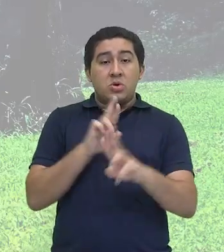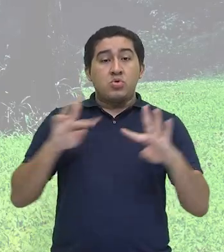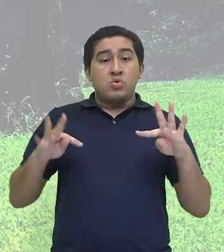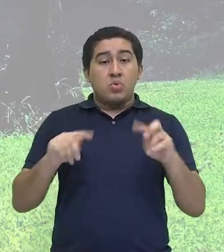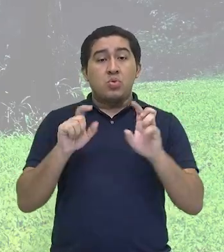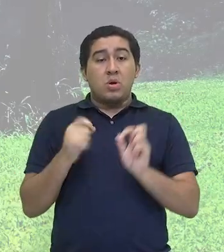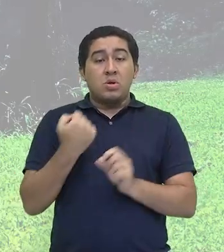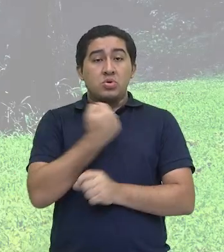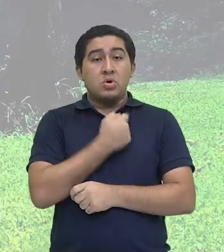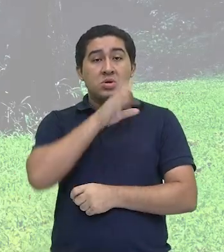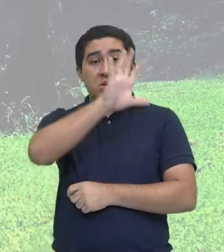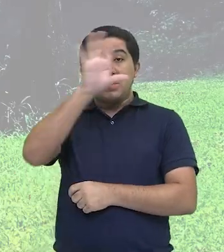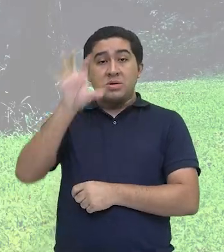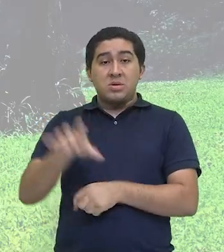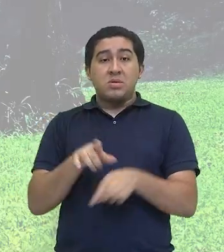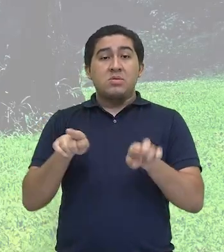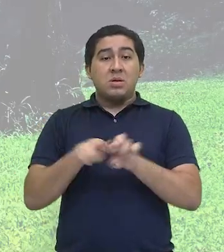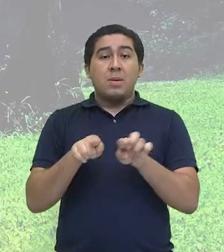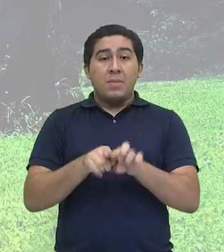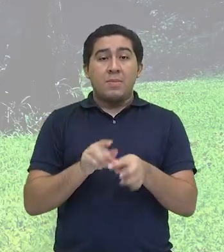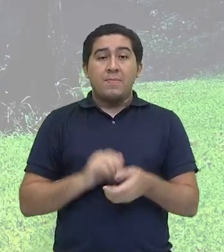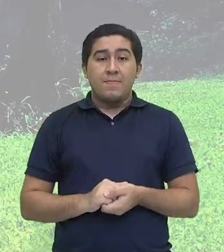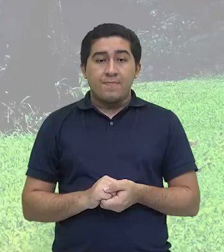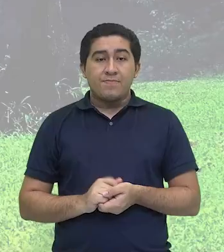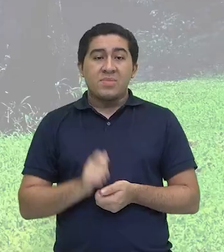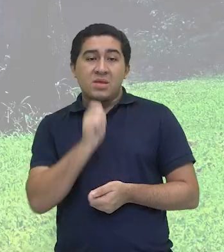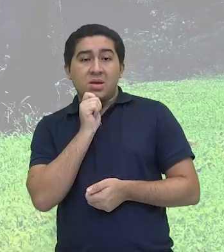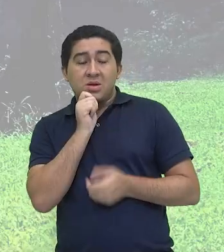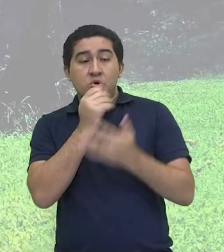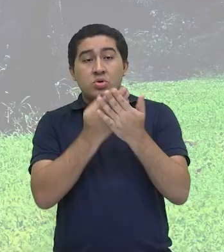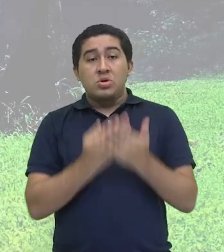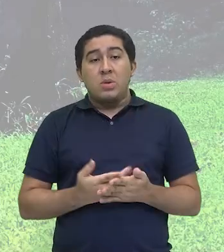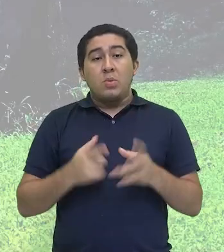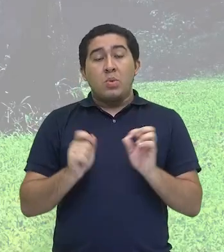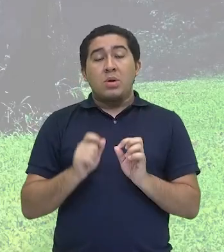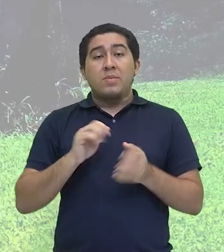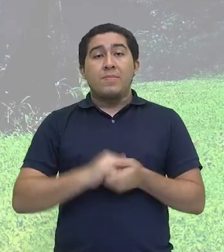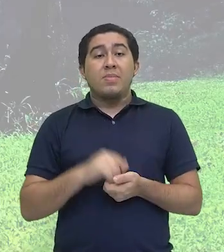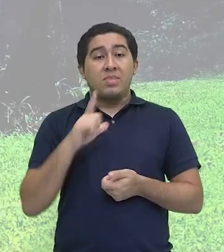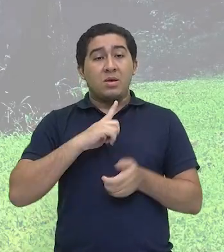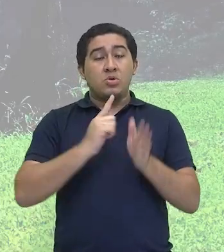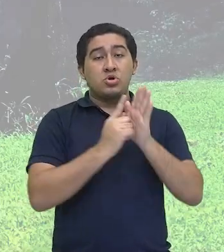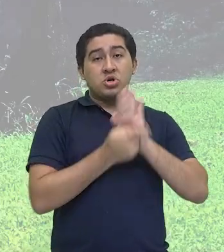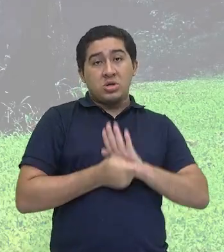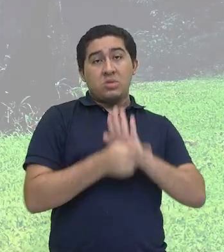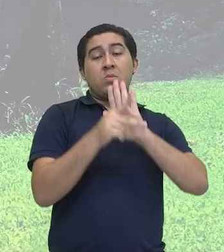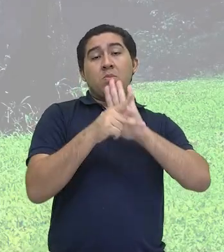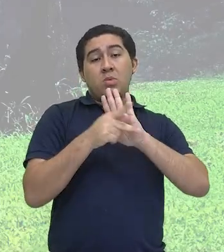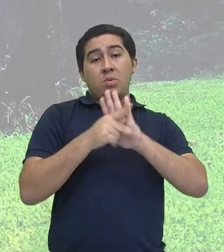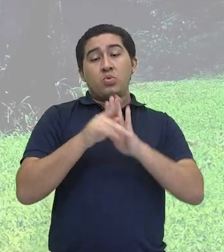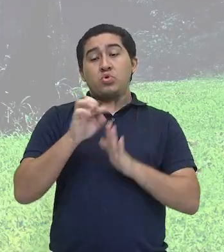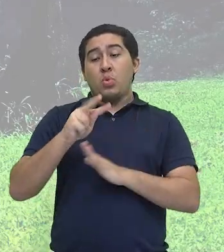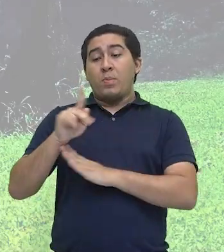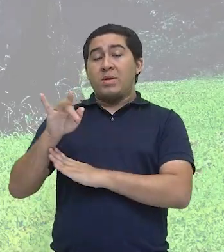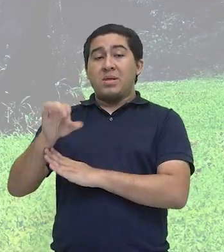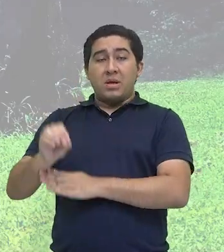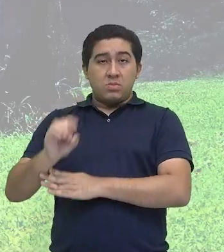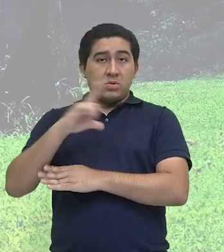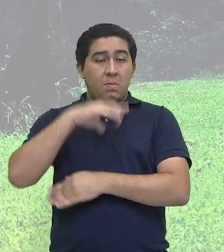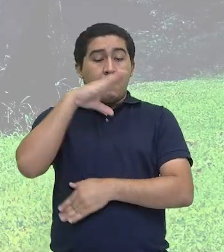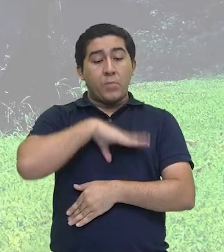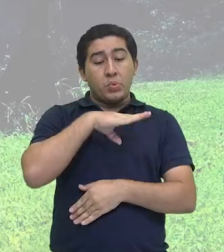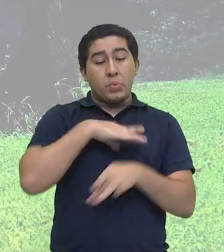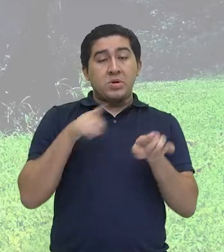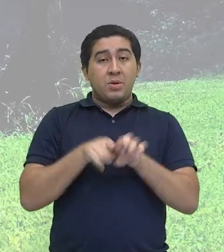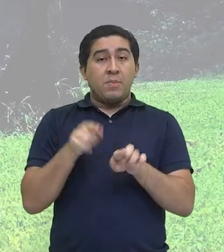nossa região. Vimos o que ainda mais, teacher? Documentário, tanto na língua portuguesa, as características, né, quanto